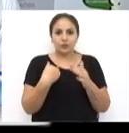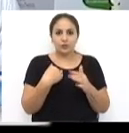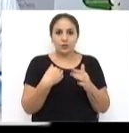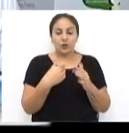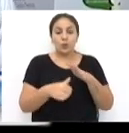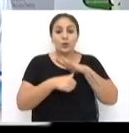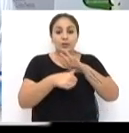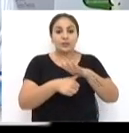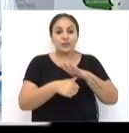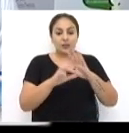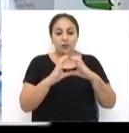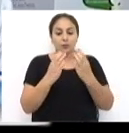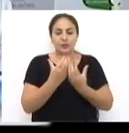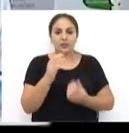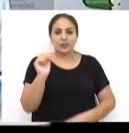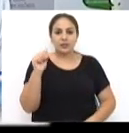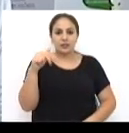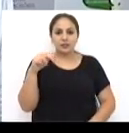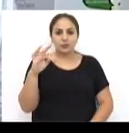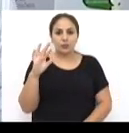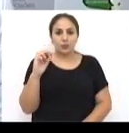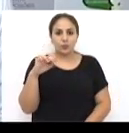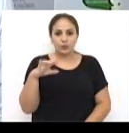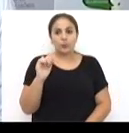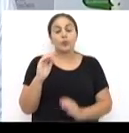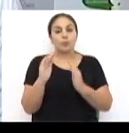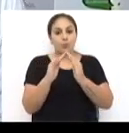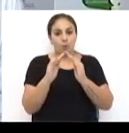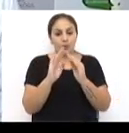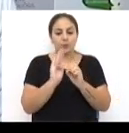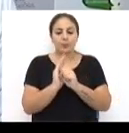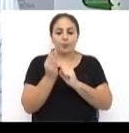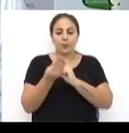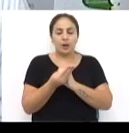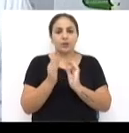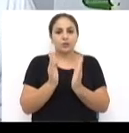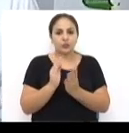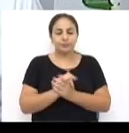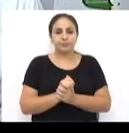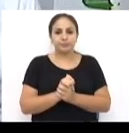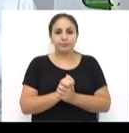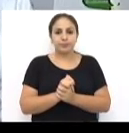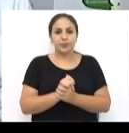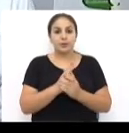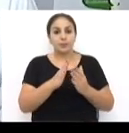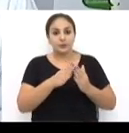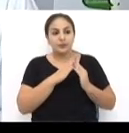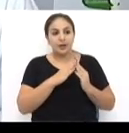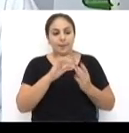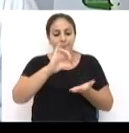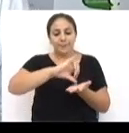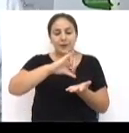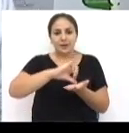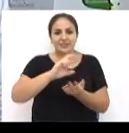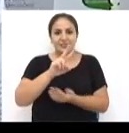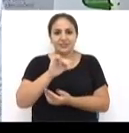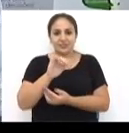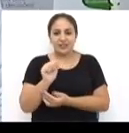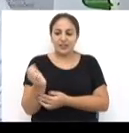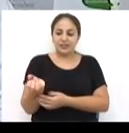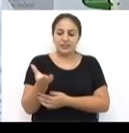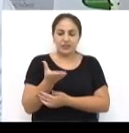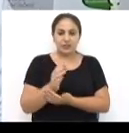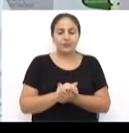líder comunitário Antônio, que é um morador lá do bairro, né, um defensor da Praça Vila Nova. E